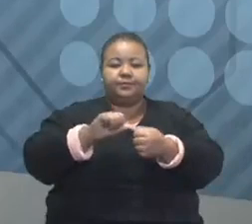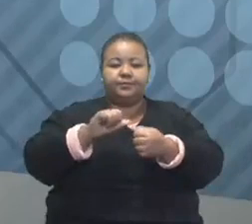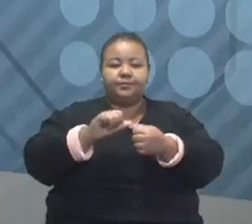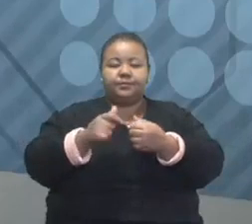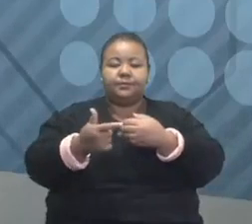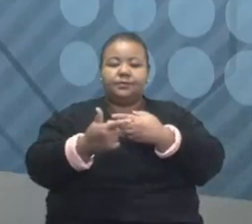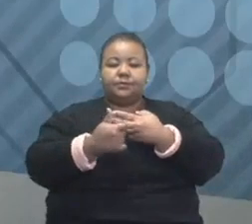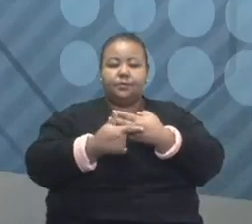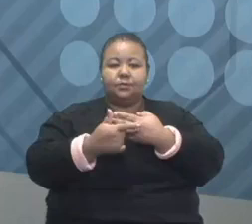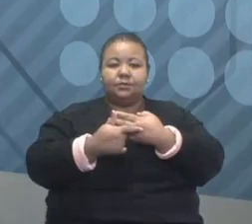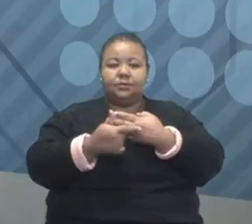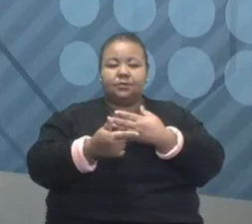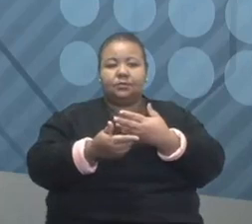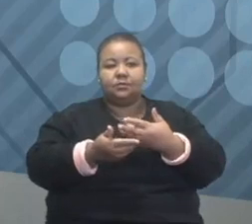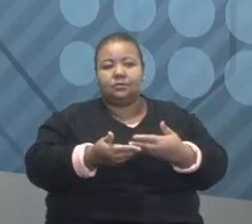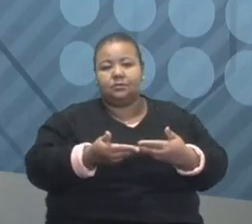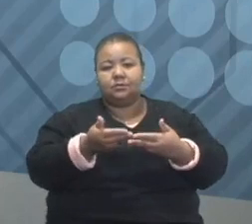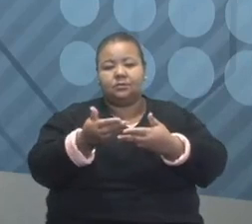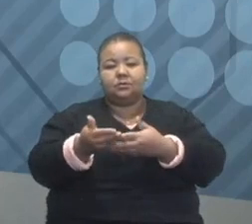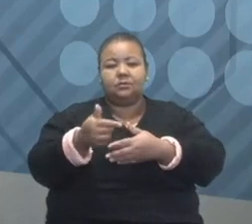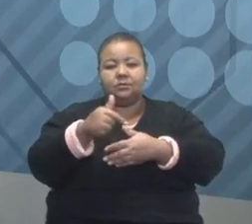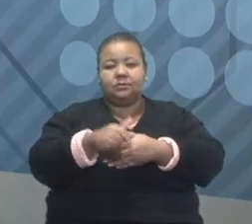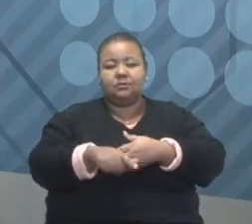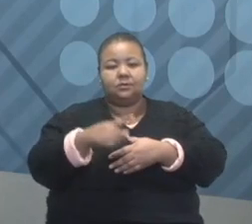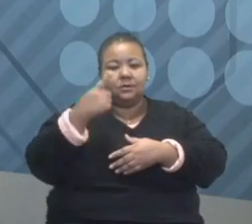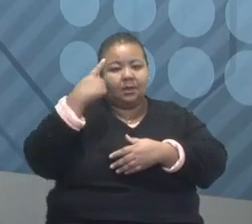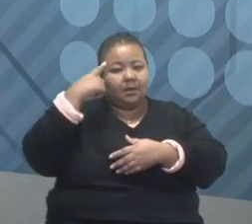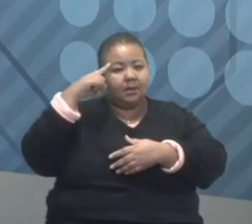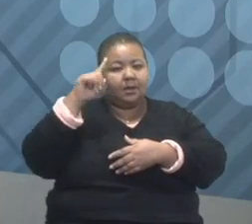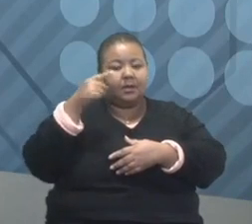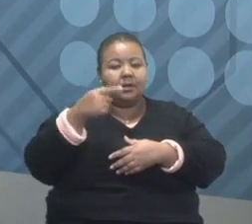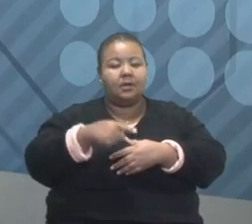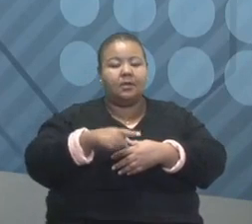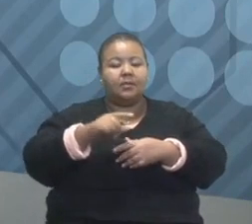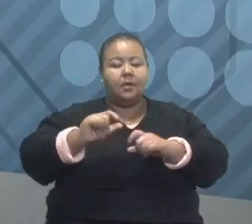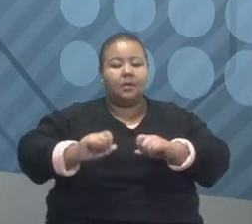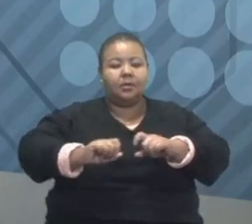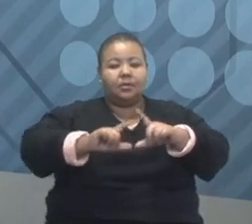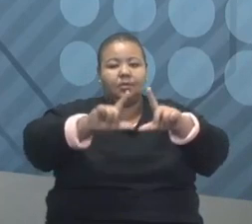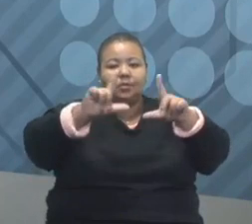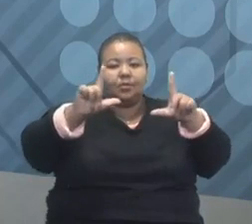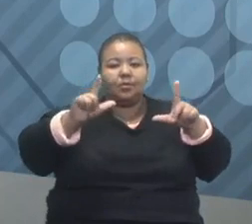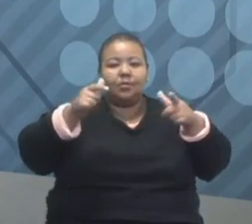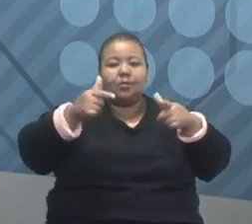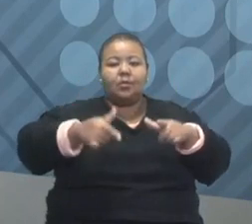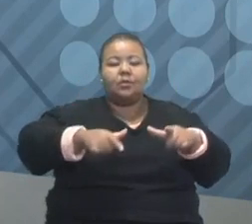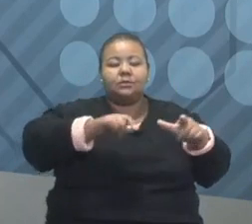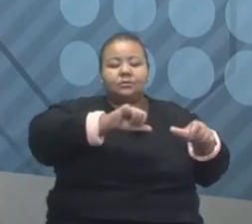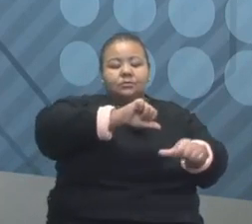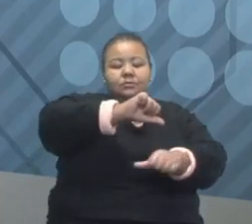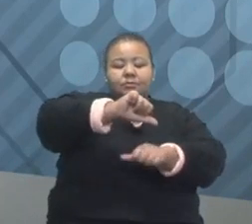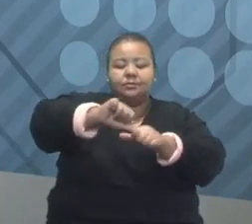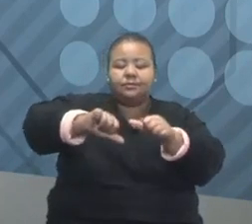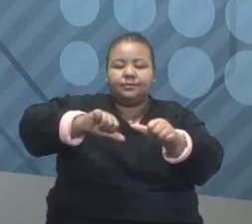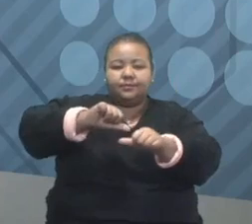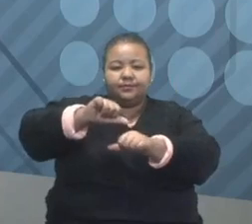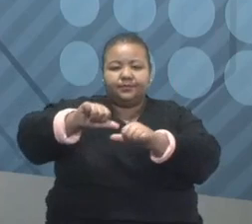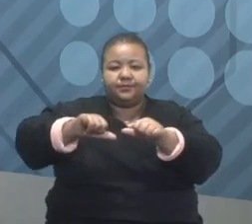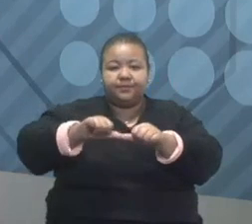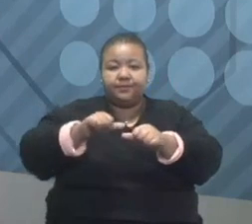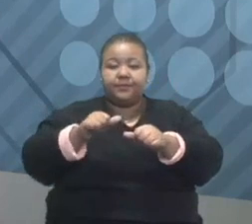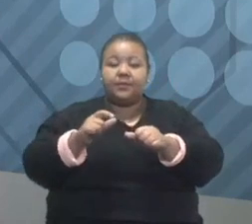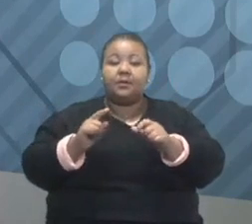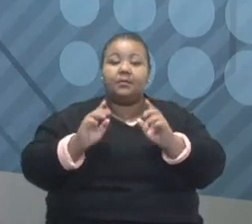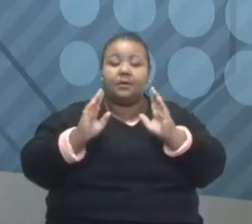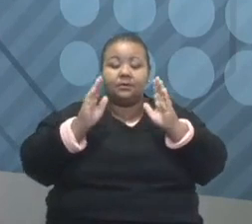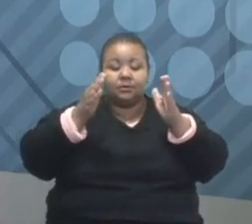função, trazendo essa ideia para elucidar o que seria uma aplicação ou transformação. Mas nosso